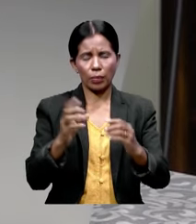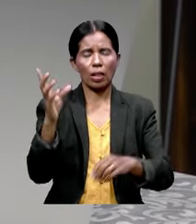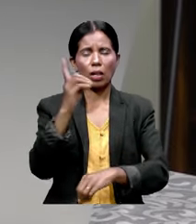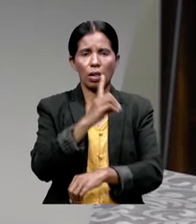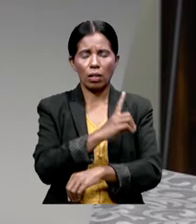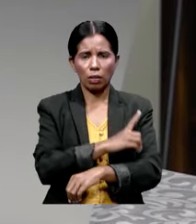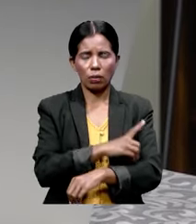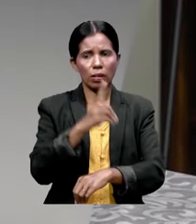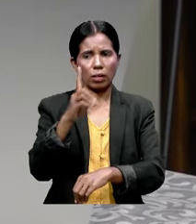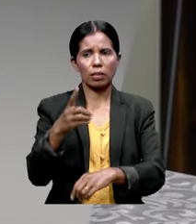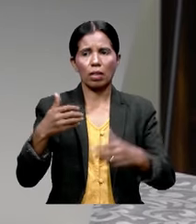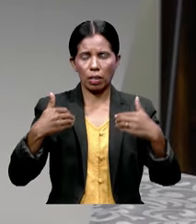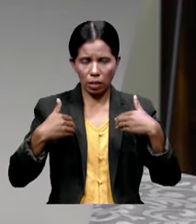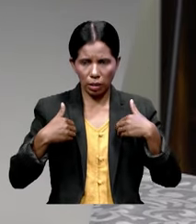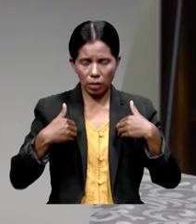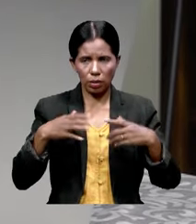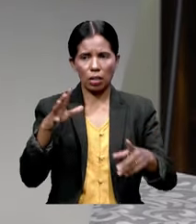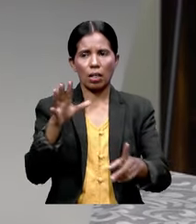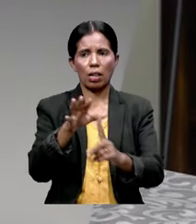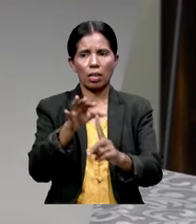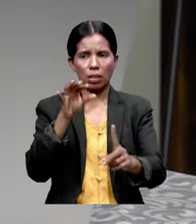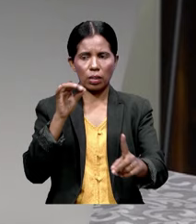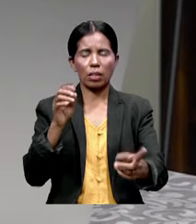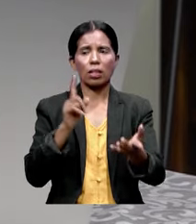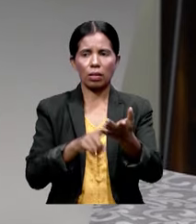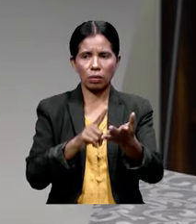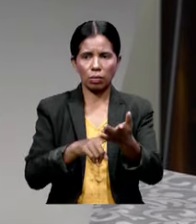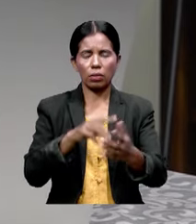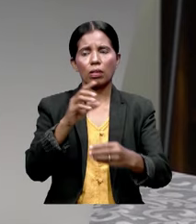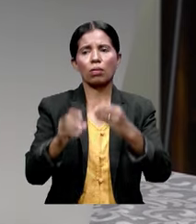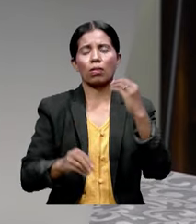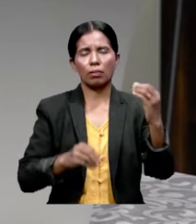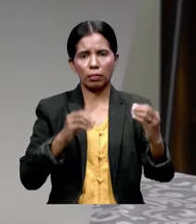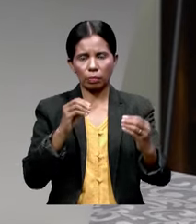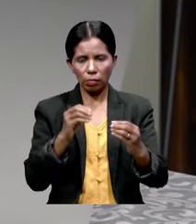sane se iha elisaun ka si diskuti kona ba iha